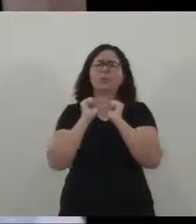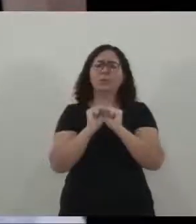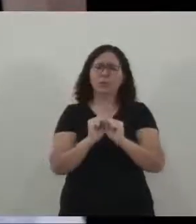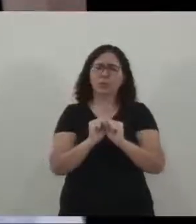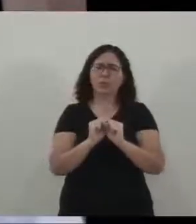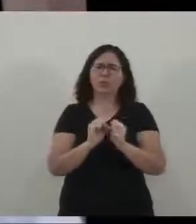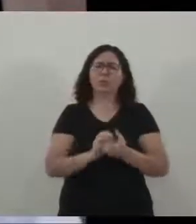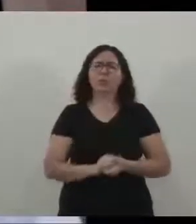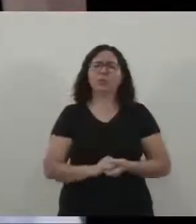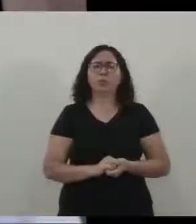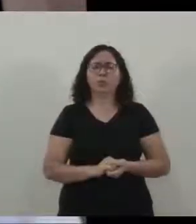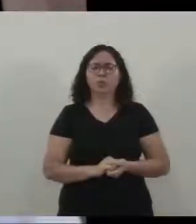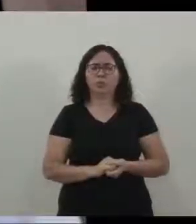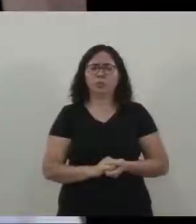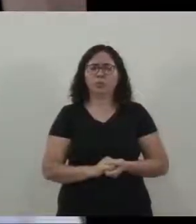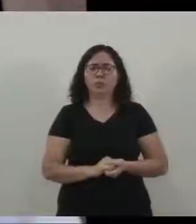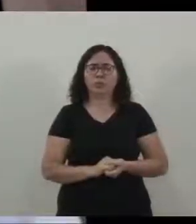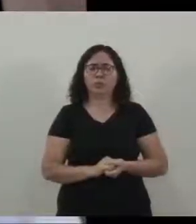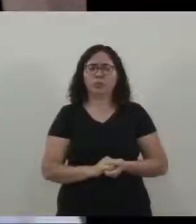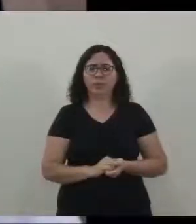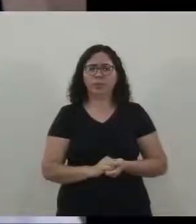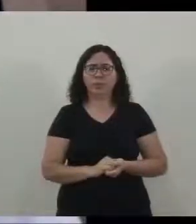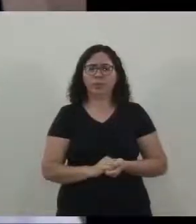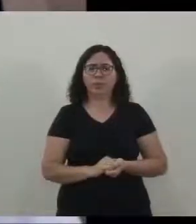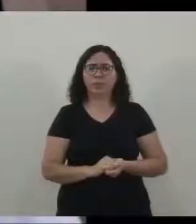sentido, queria